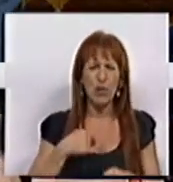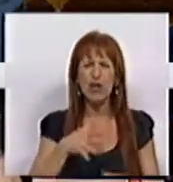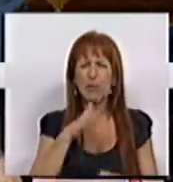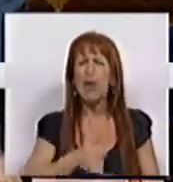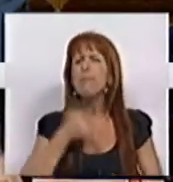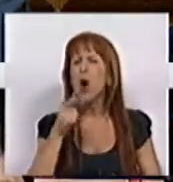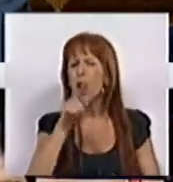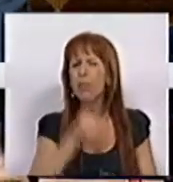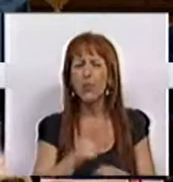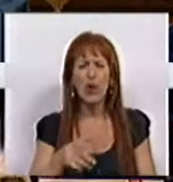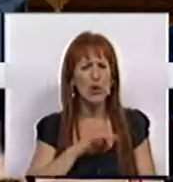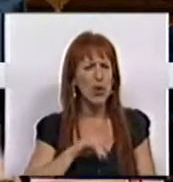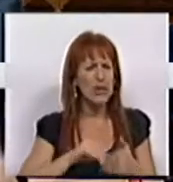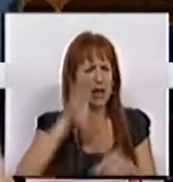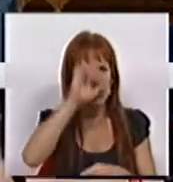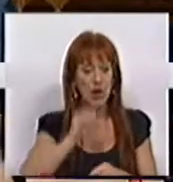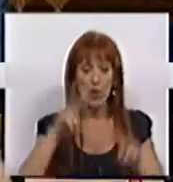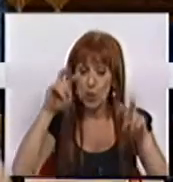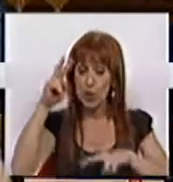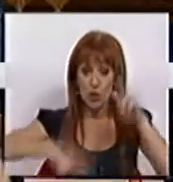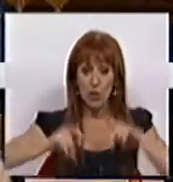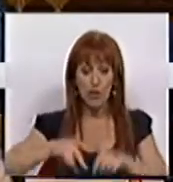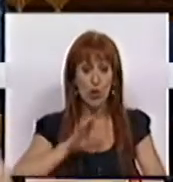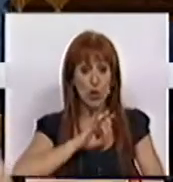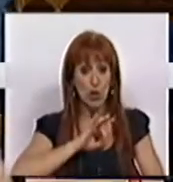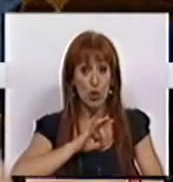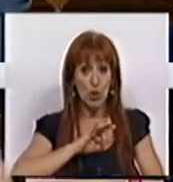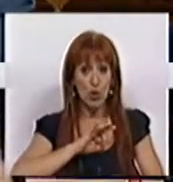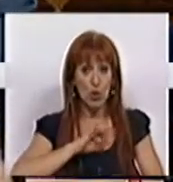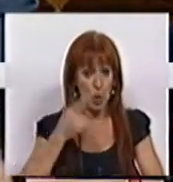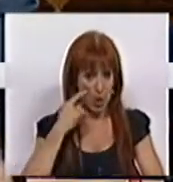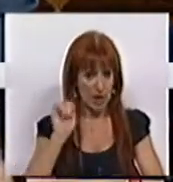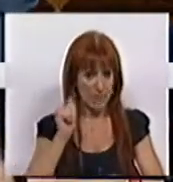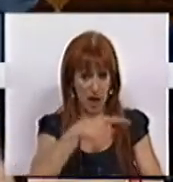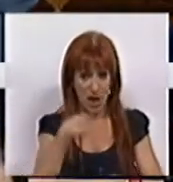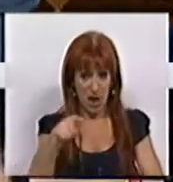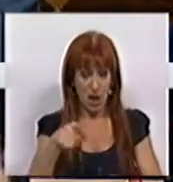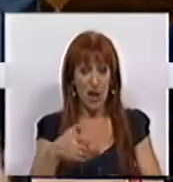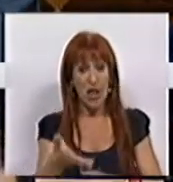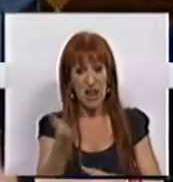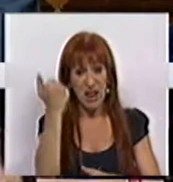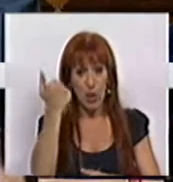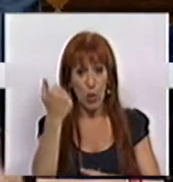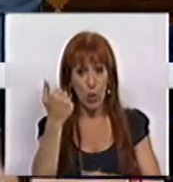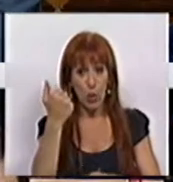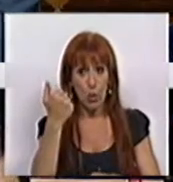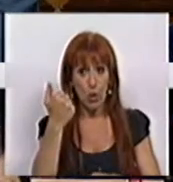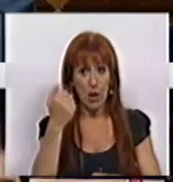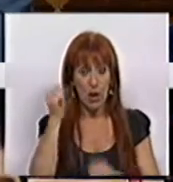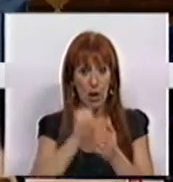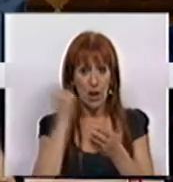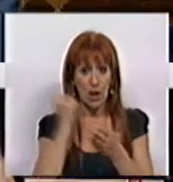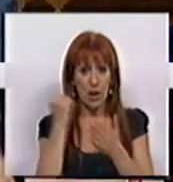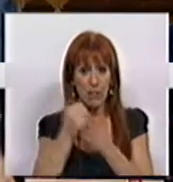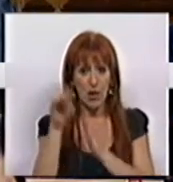tem que explicar isto melhor, porque o senhor secretário de Estado dos Assuntos Fiscais, que os senhores conhecem bem, tirou a